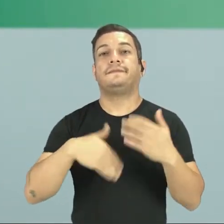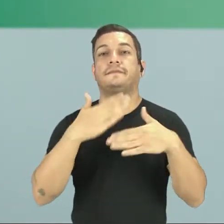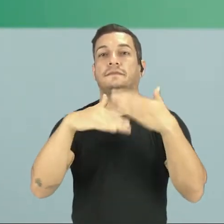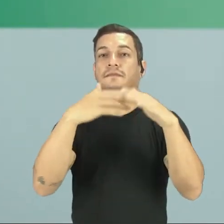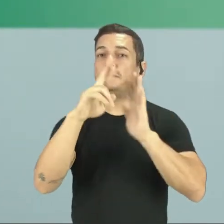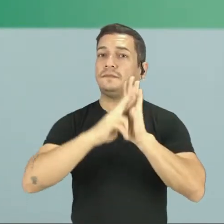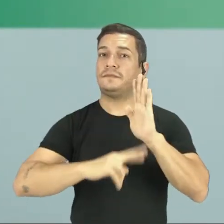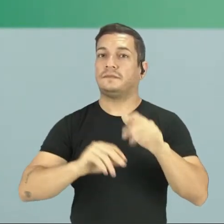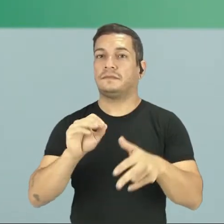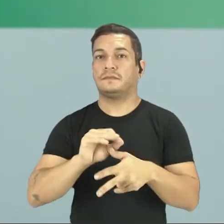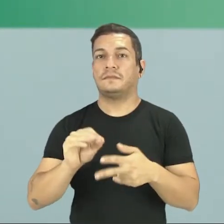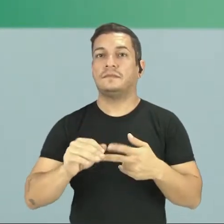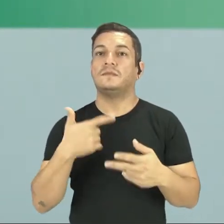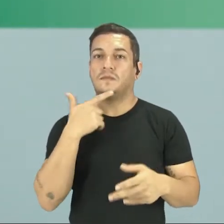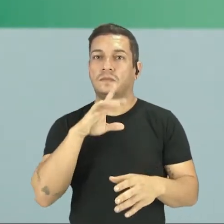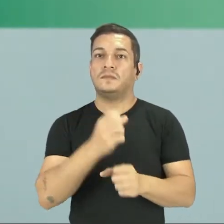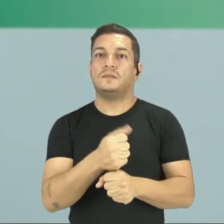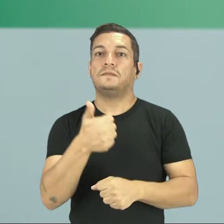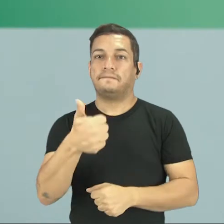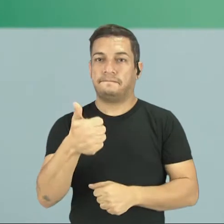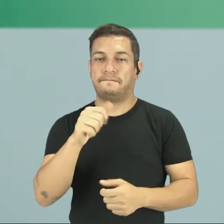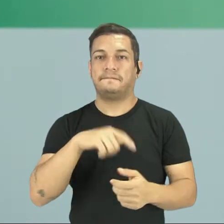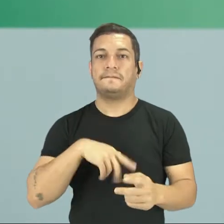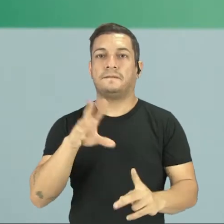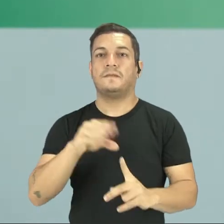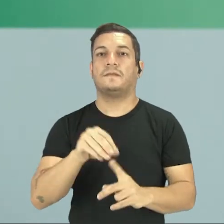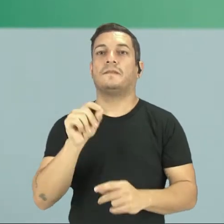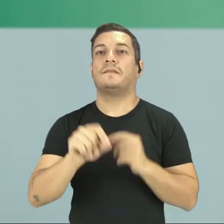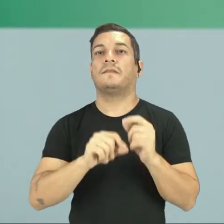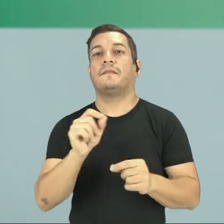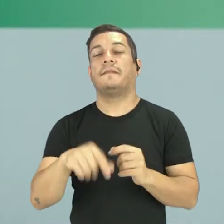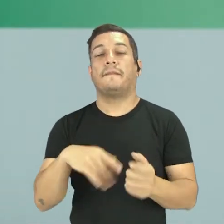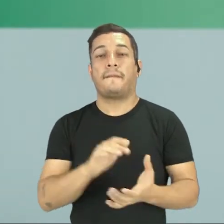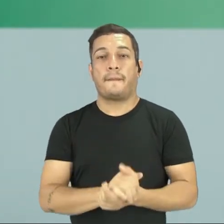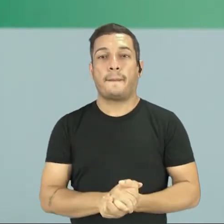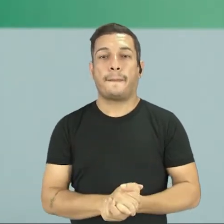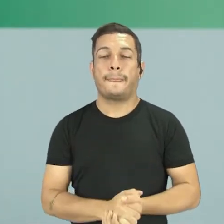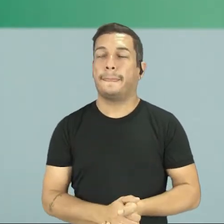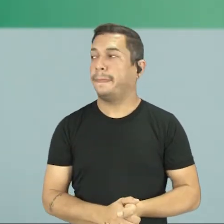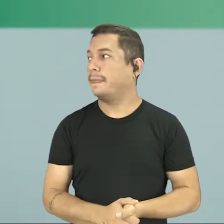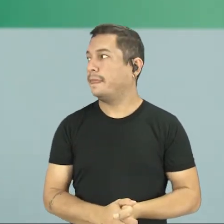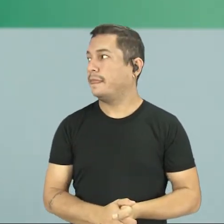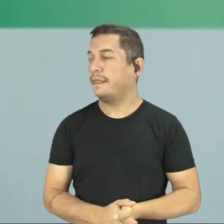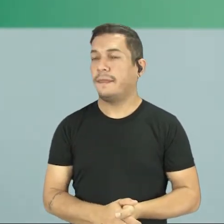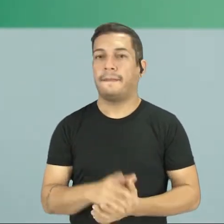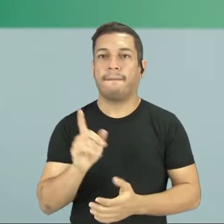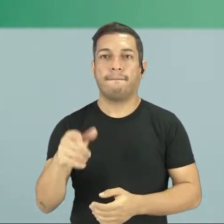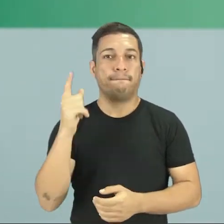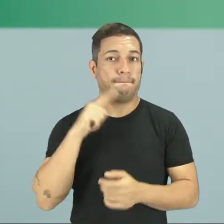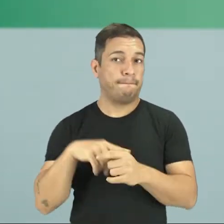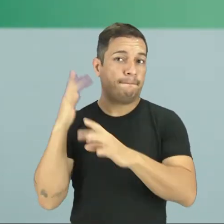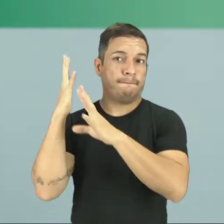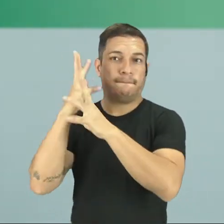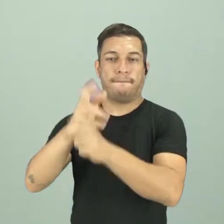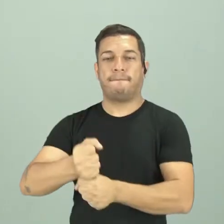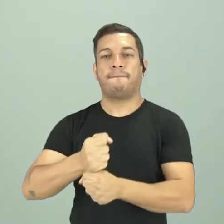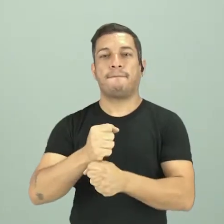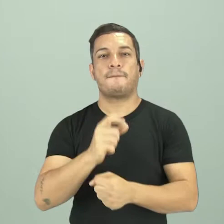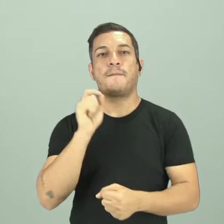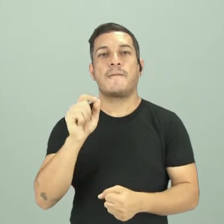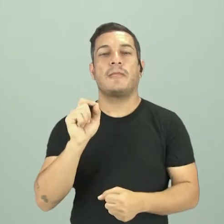sua redação e conseguir ali uma nota 1000, que é o nosso objetivo na prova do Enem, certo? Pessoal, vamos só revisar